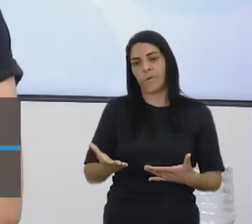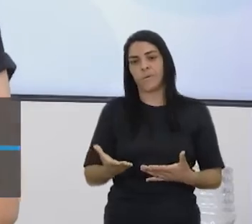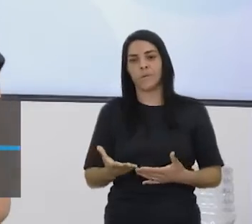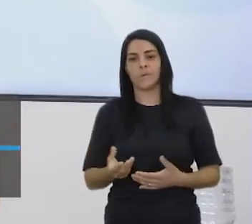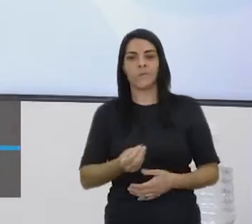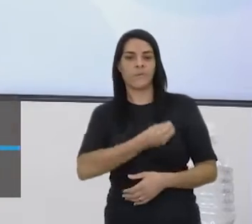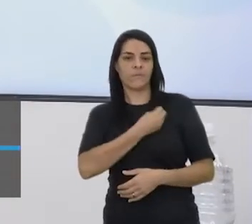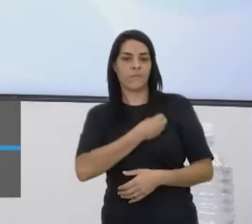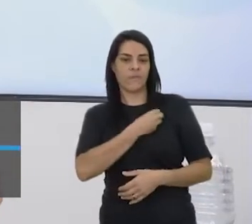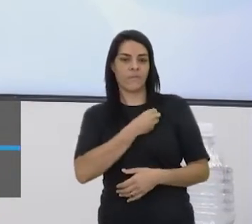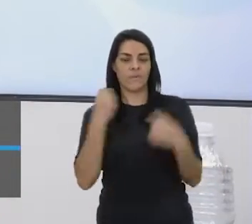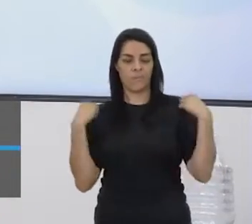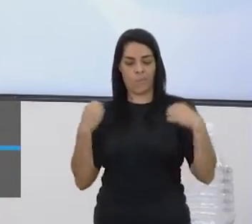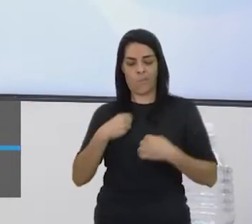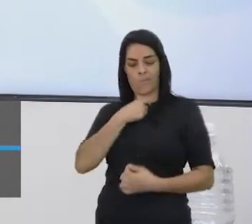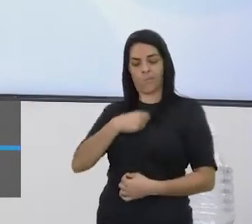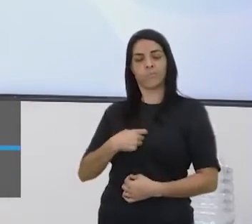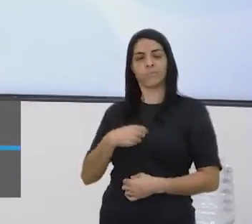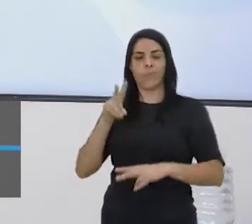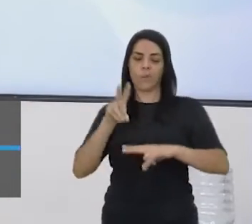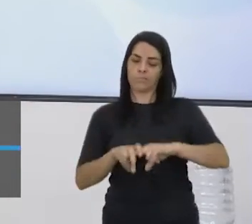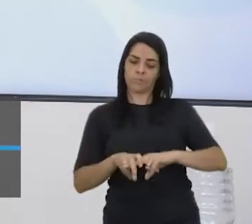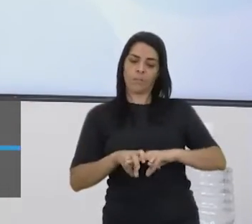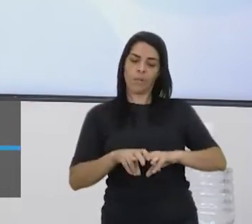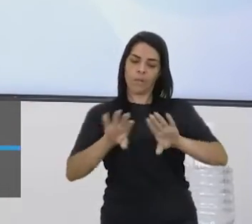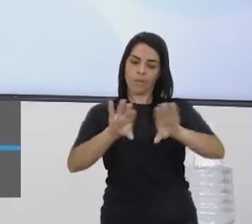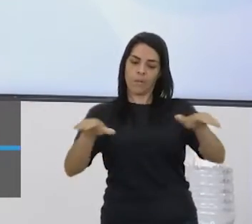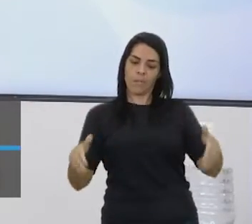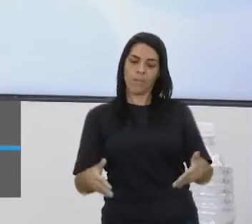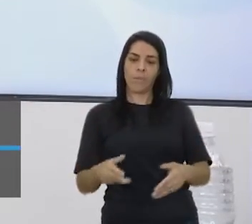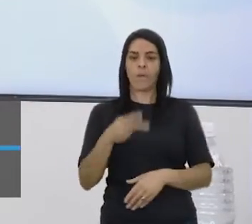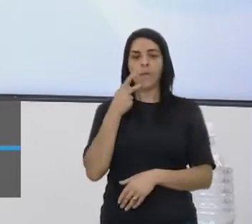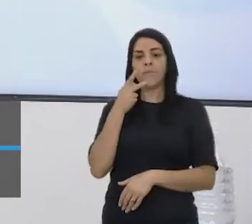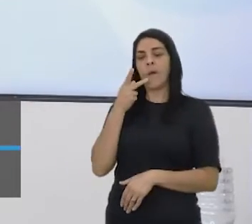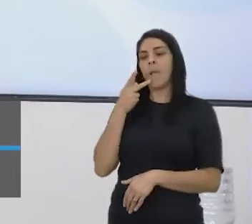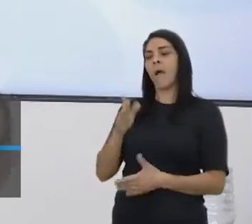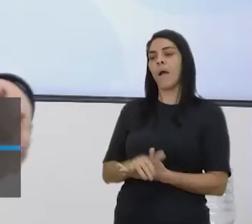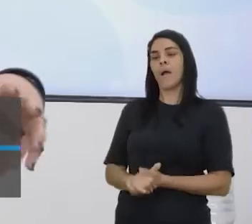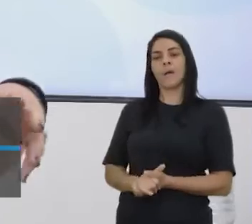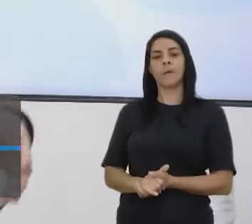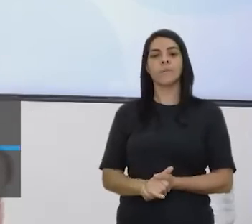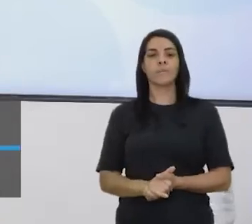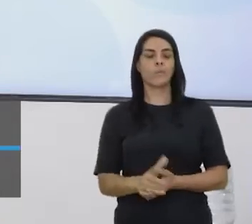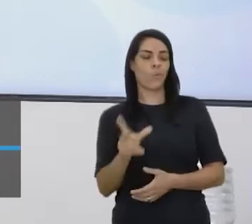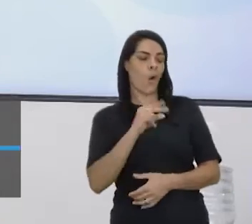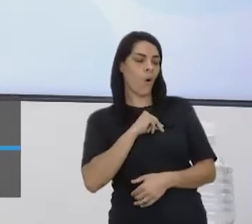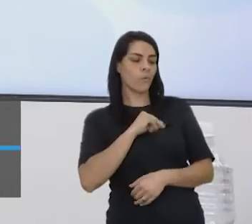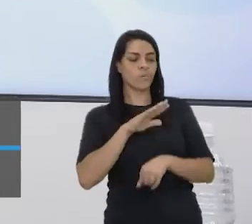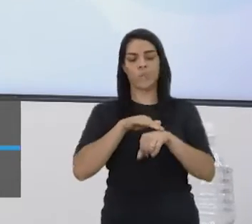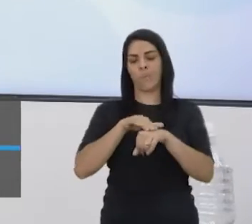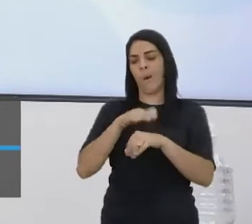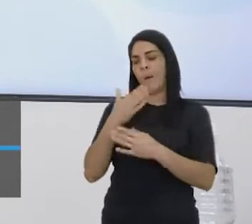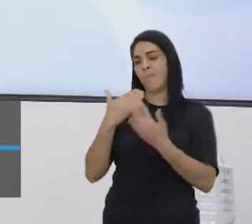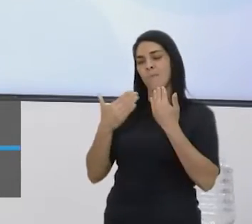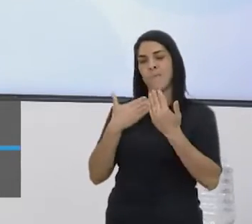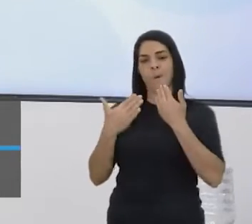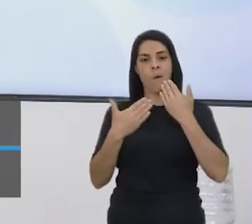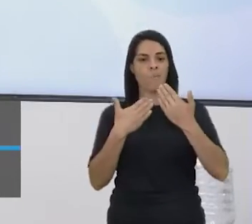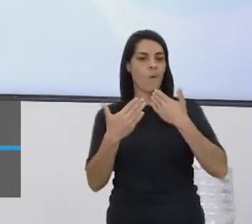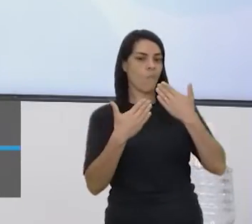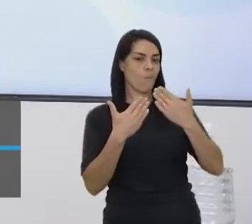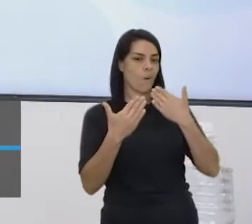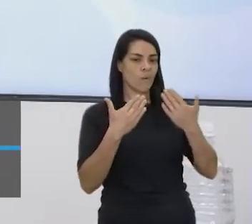e gravata sentada numa mesa falando sobre não por causa que a gente vamos fazer um meeting entendeu da nossa